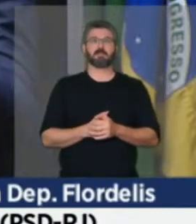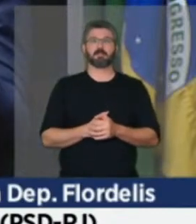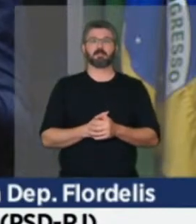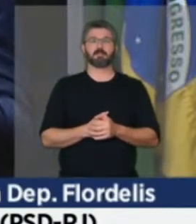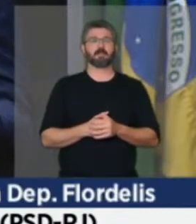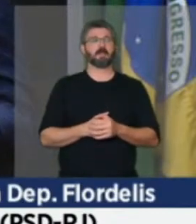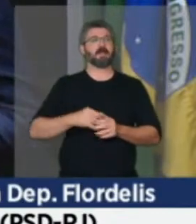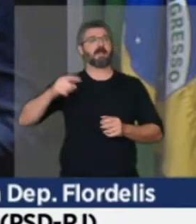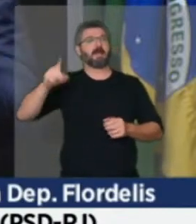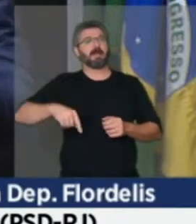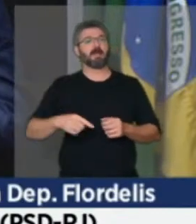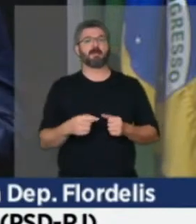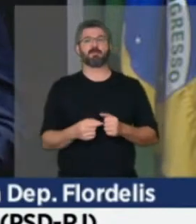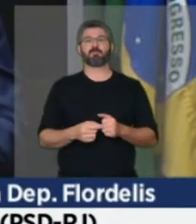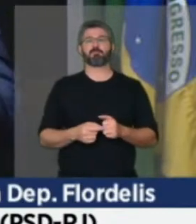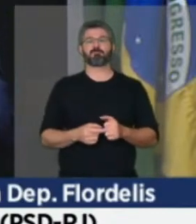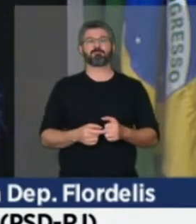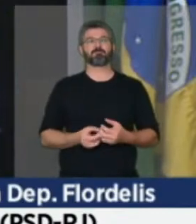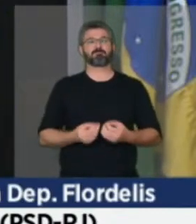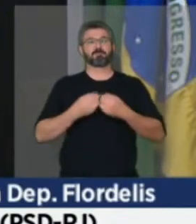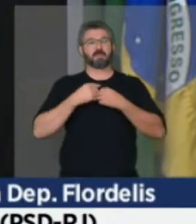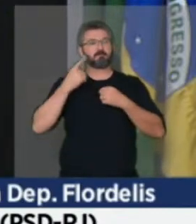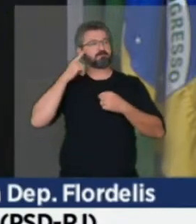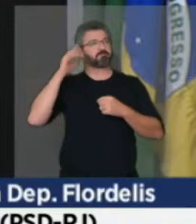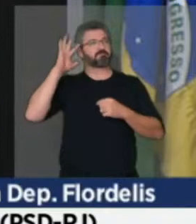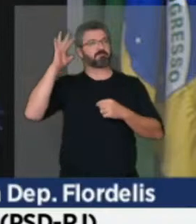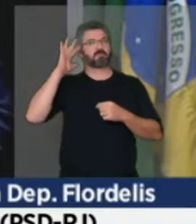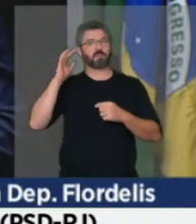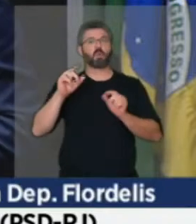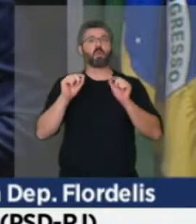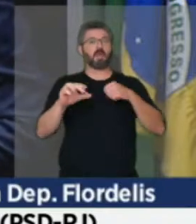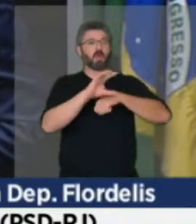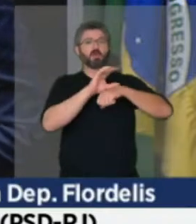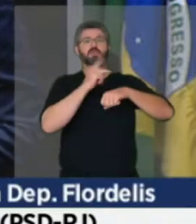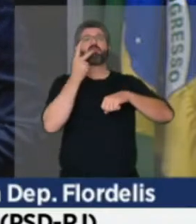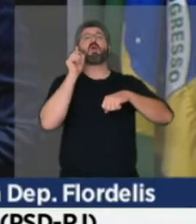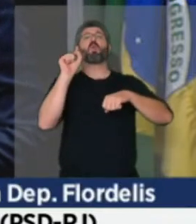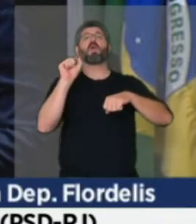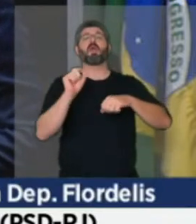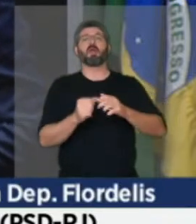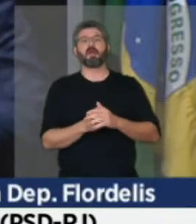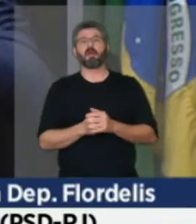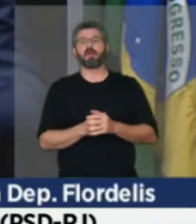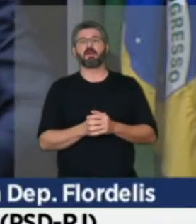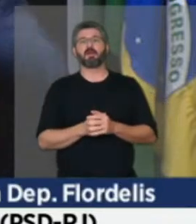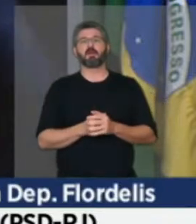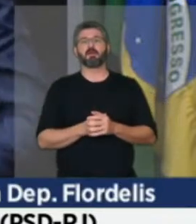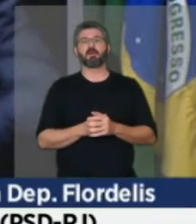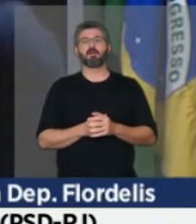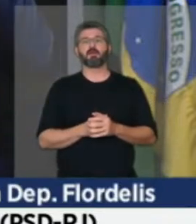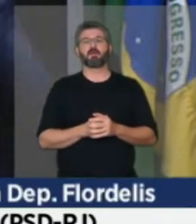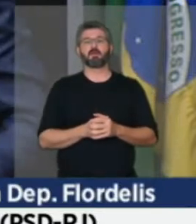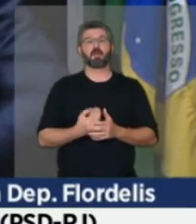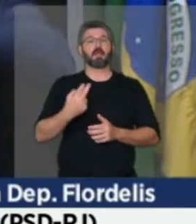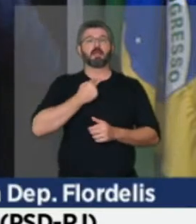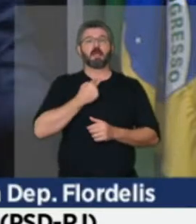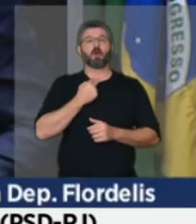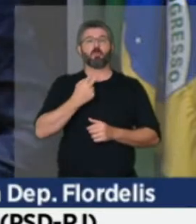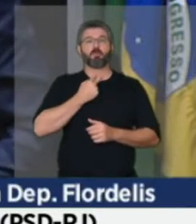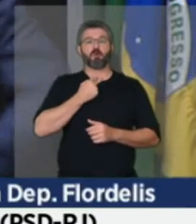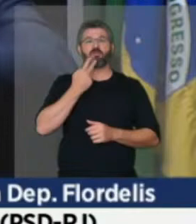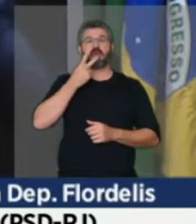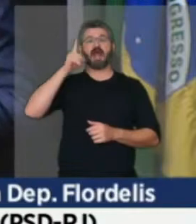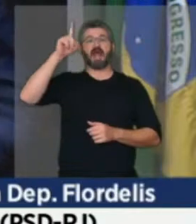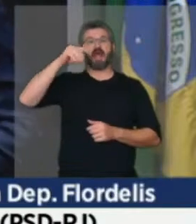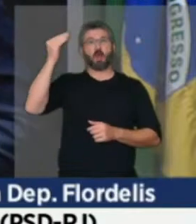É daquelas que nos faz olhar para o que diz a Constituição da República. Não serão considerados culpados,